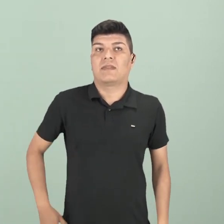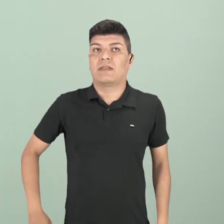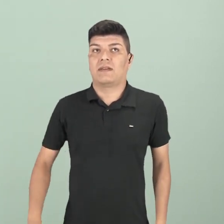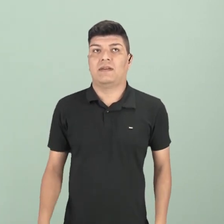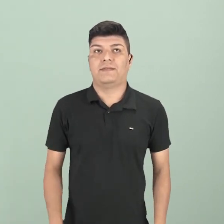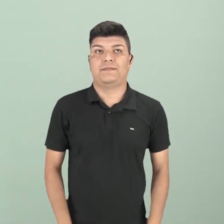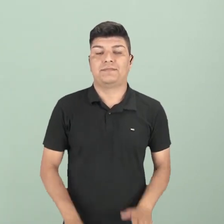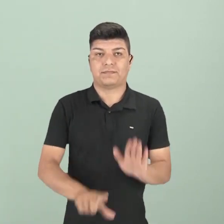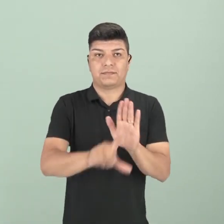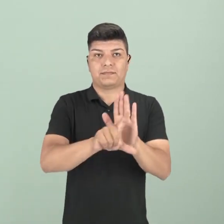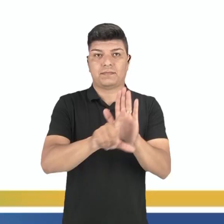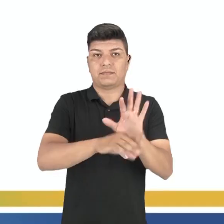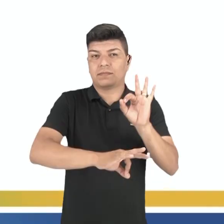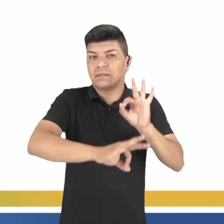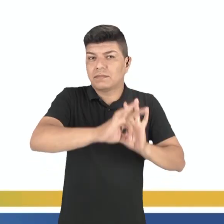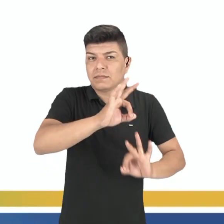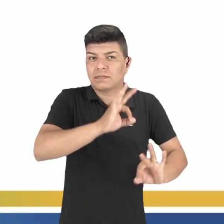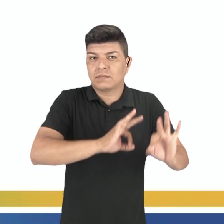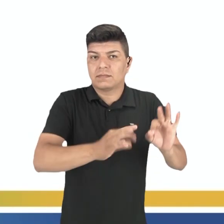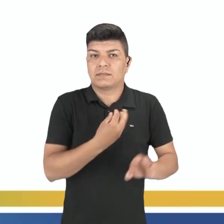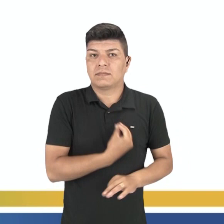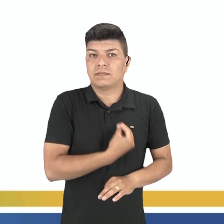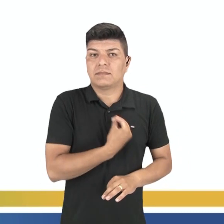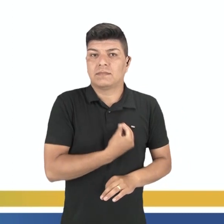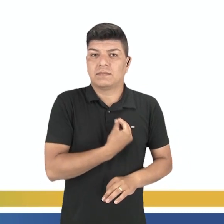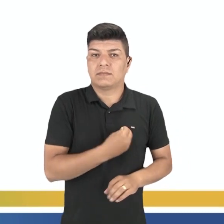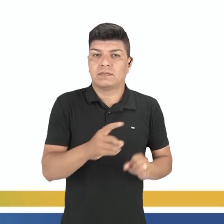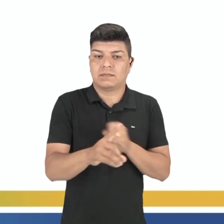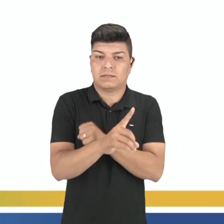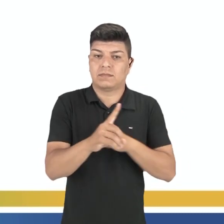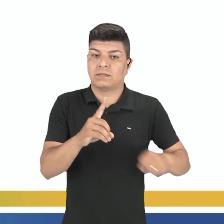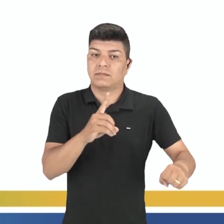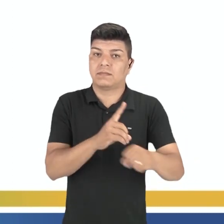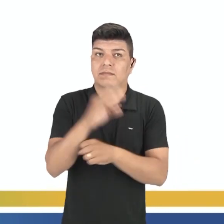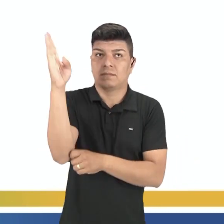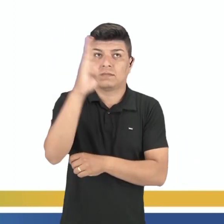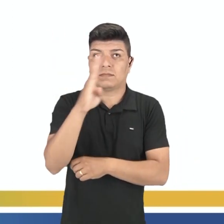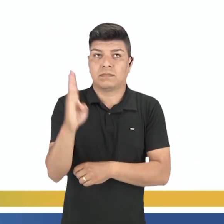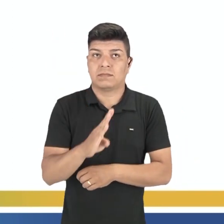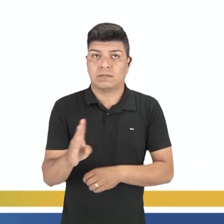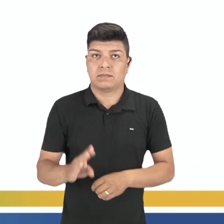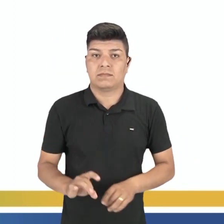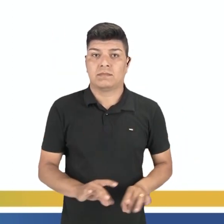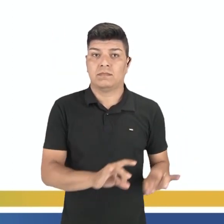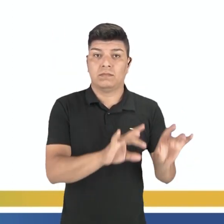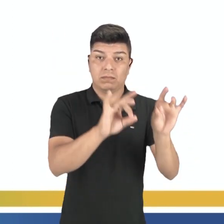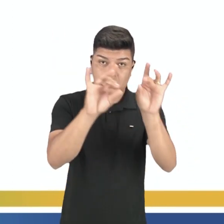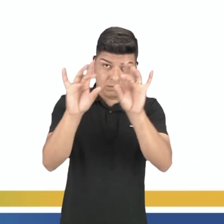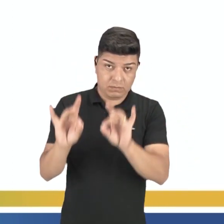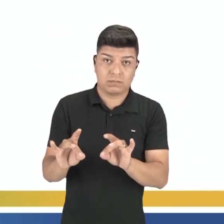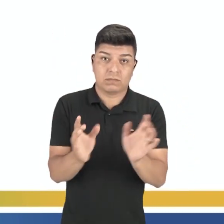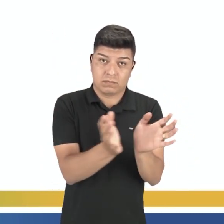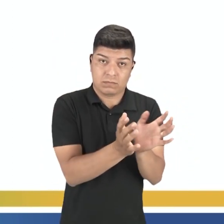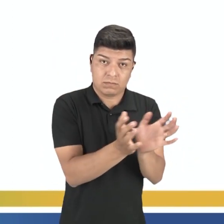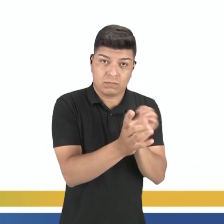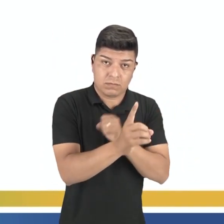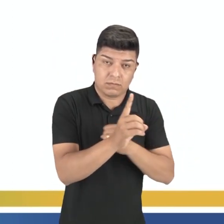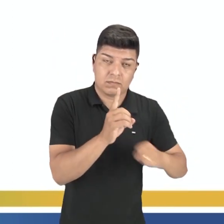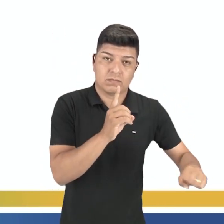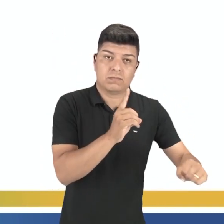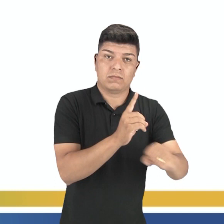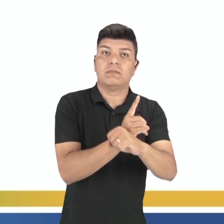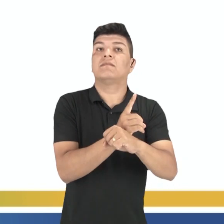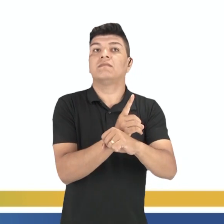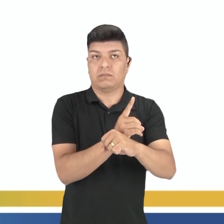Dentre as leis que organizam a convivência da sociedade brasileira, há leis específicas para determinados grupos